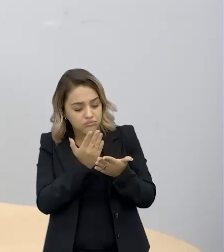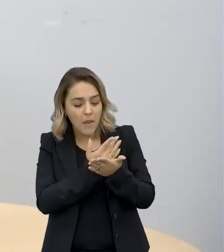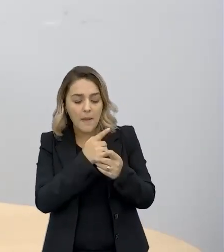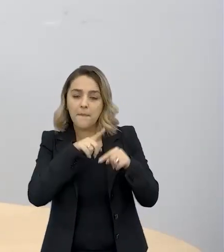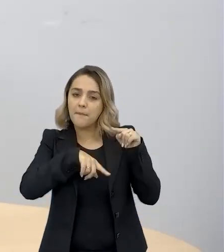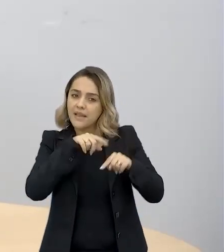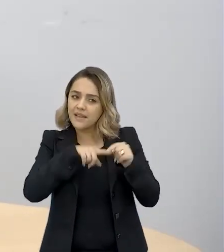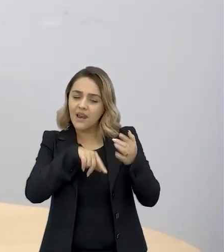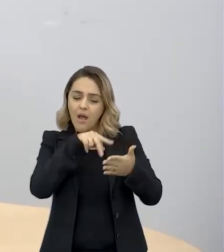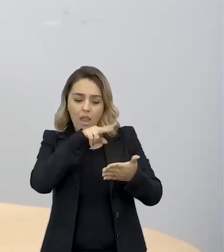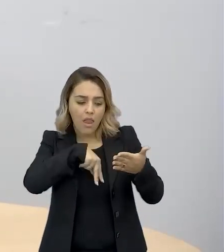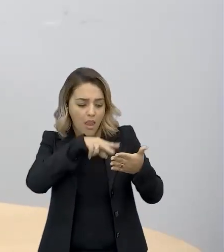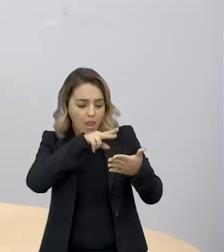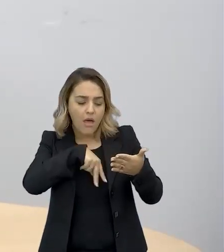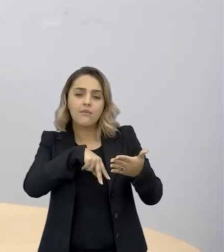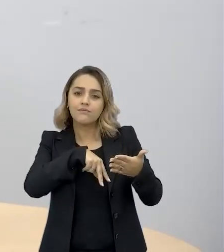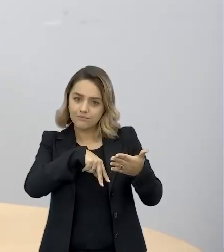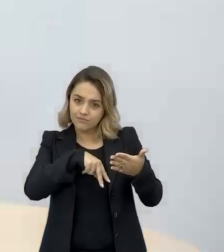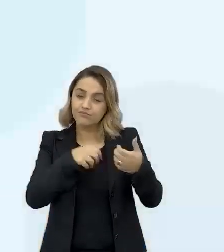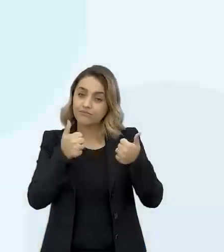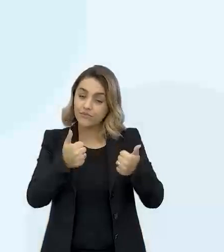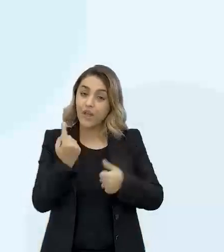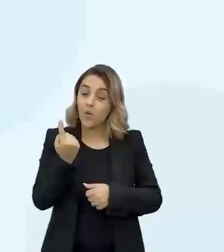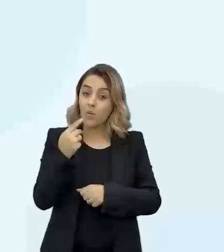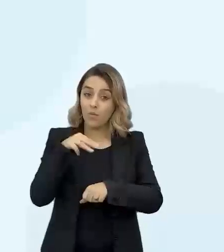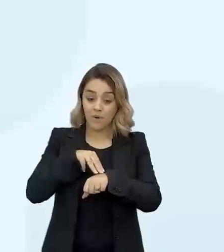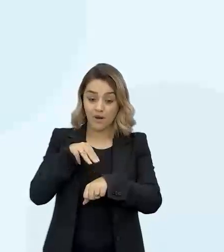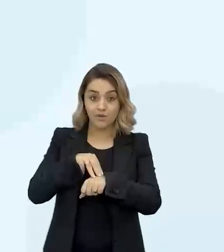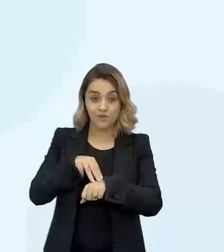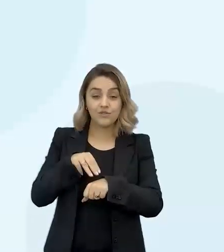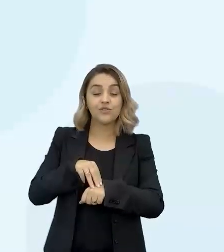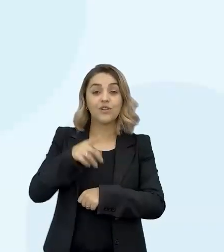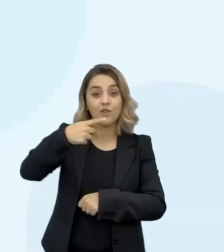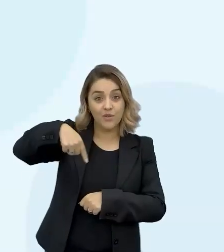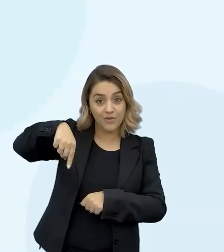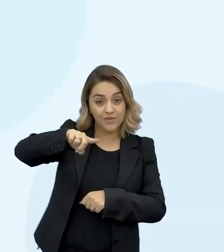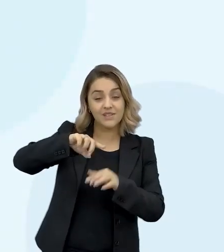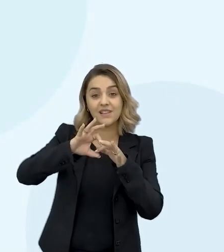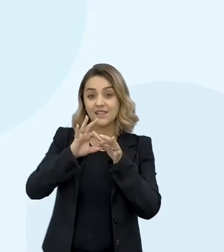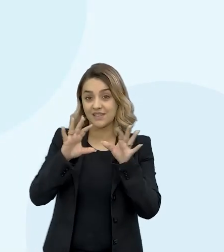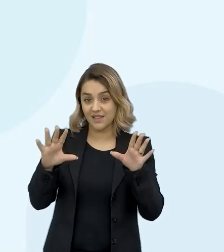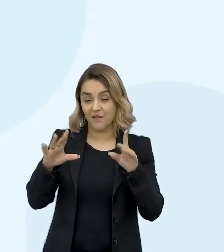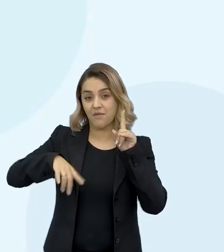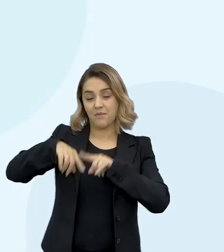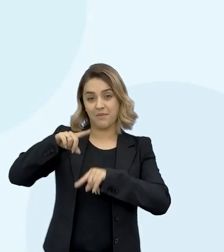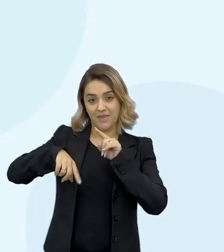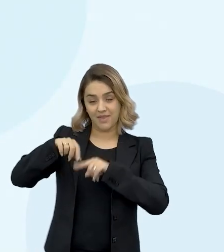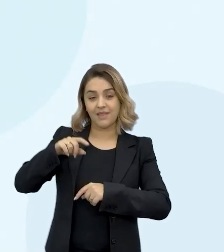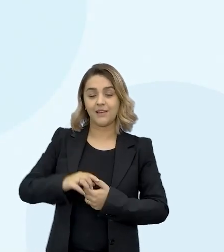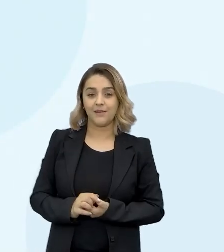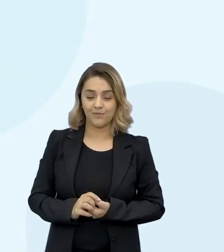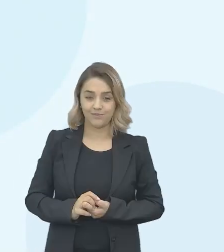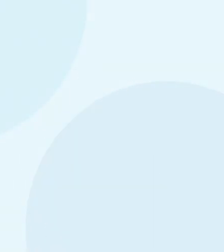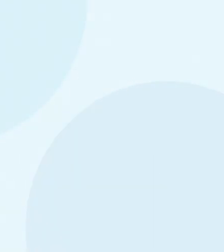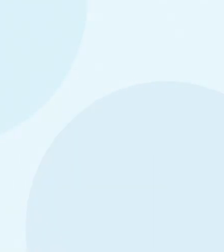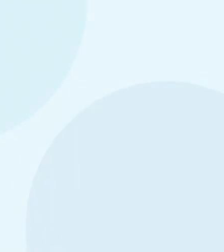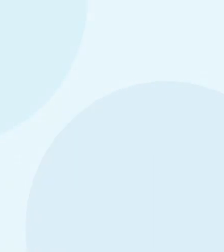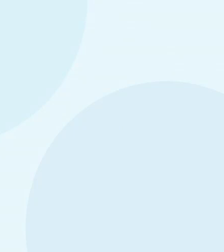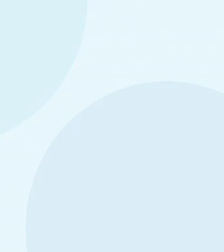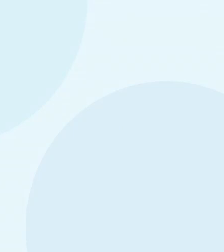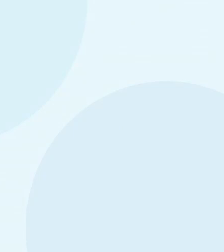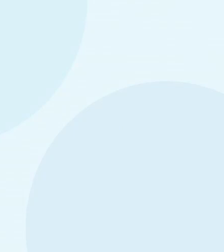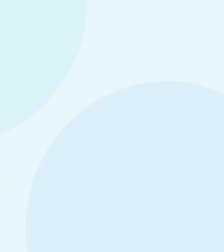alguma coisa, tá? Vamos aí ter um minutinho para vocês poderem pegar esse material.